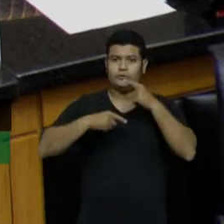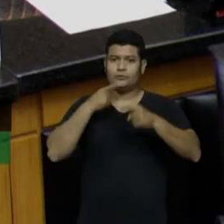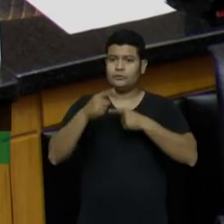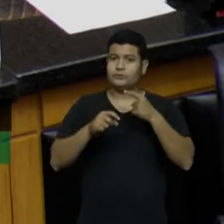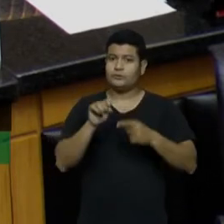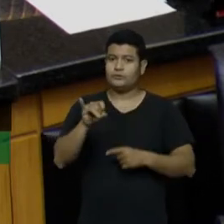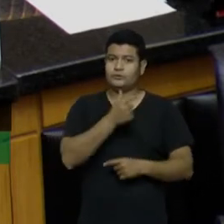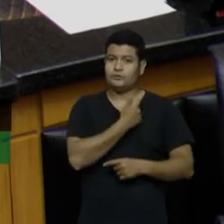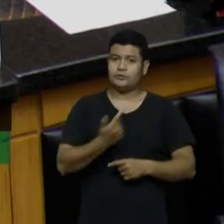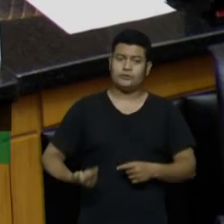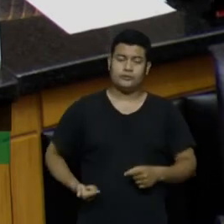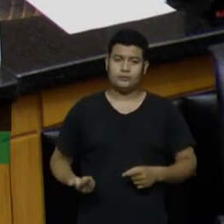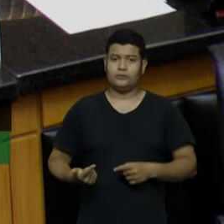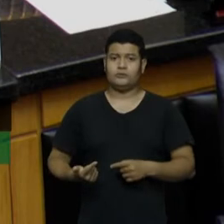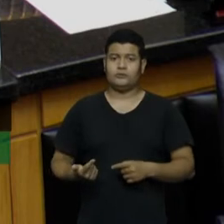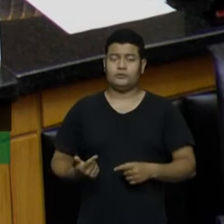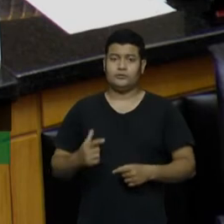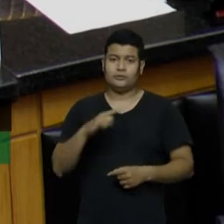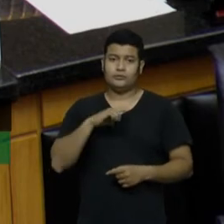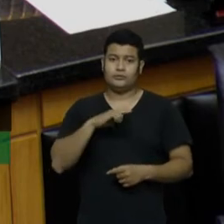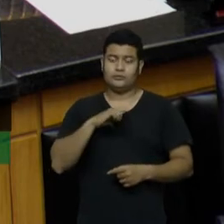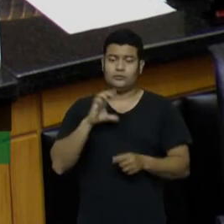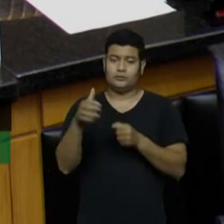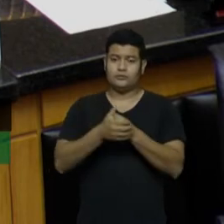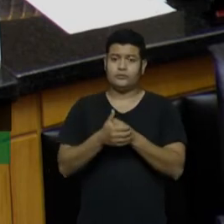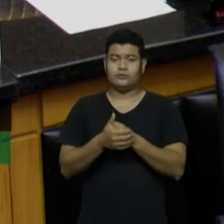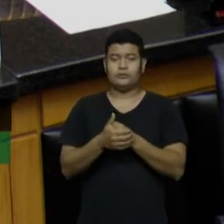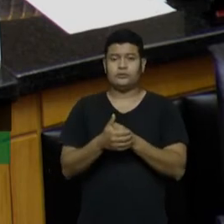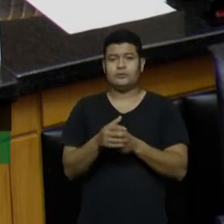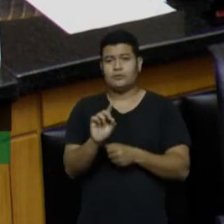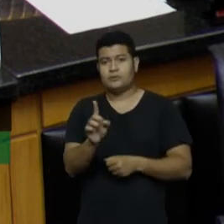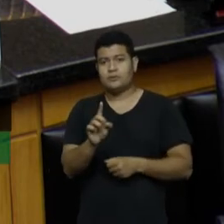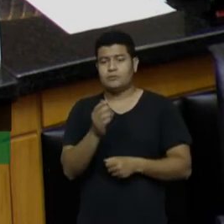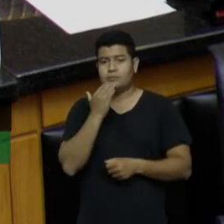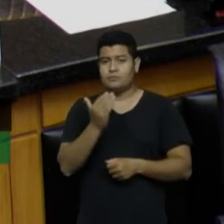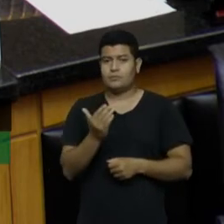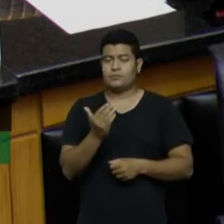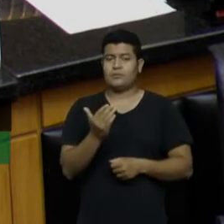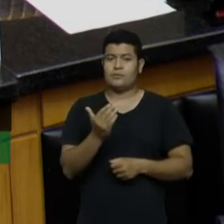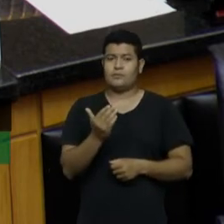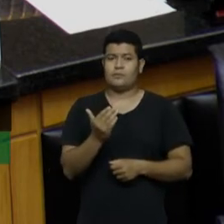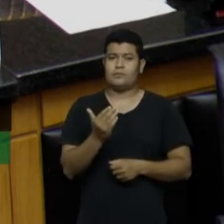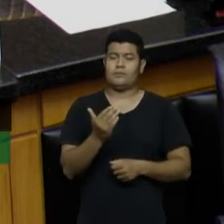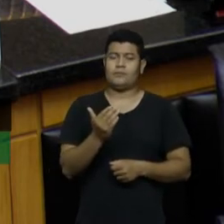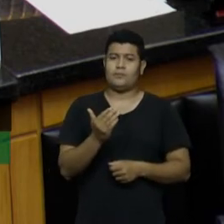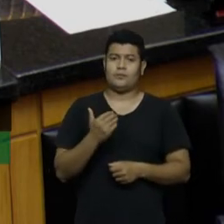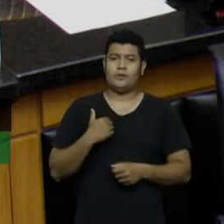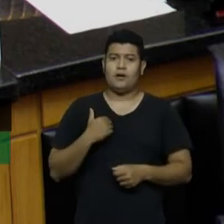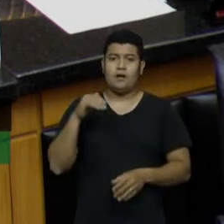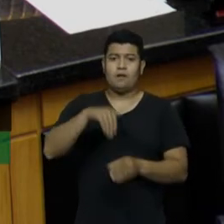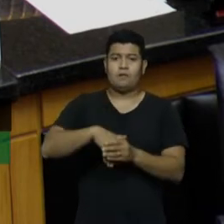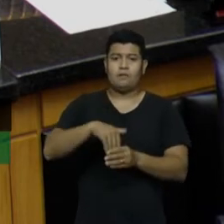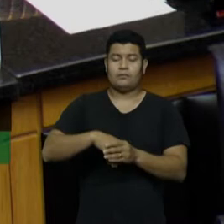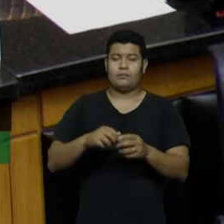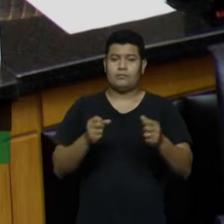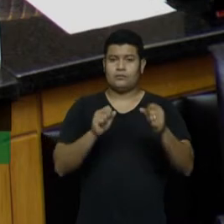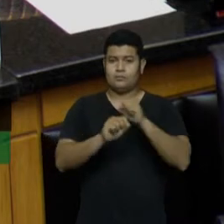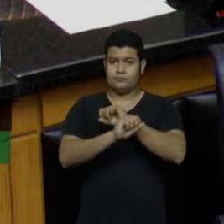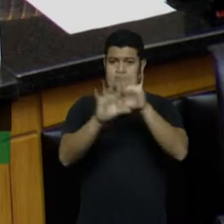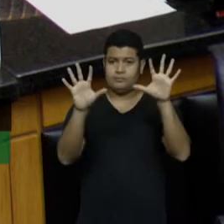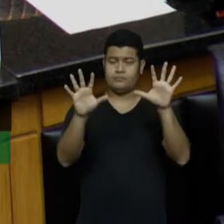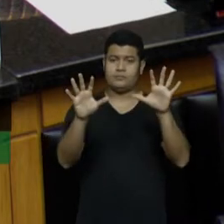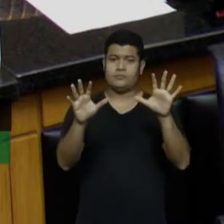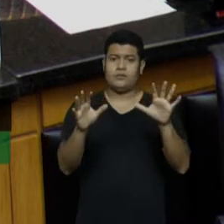está escondendo alguma coisa. Então, eu peço aos nobres deputados, vamos votar pela transparência aqui, permitam que se façam